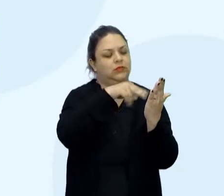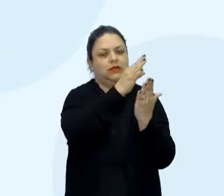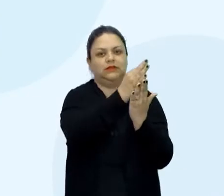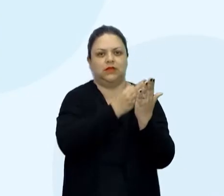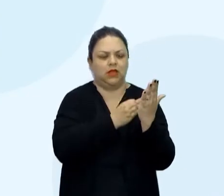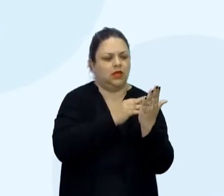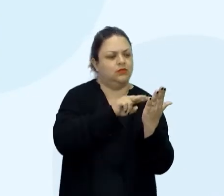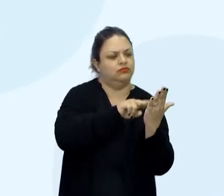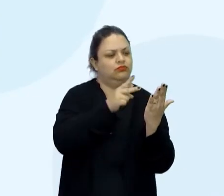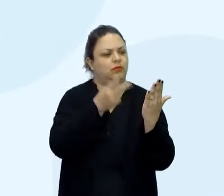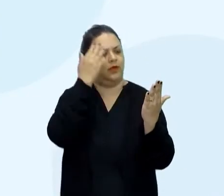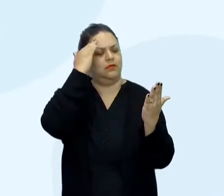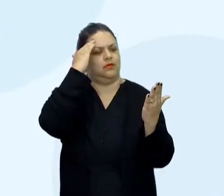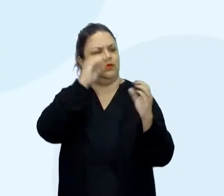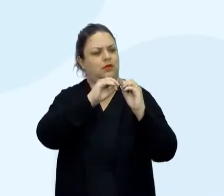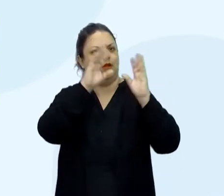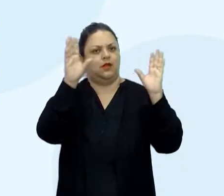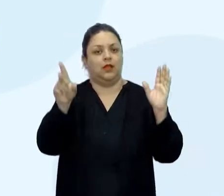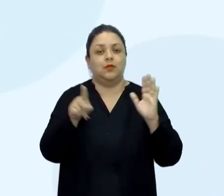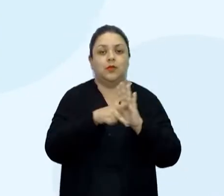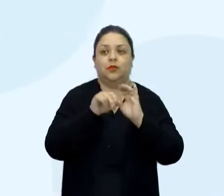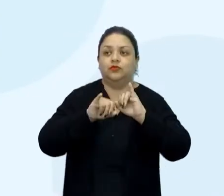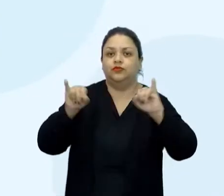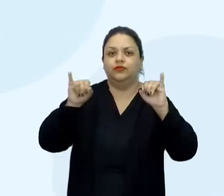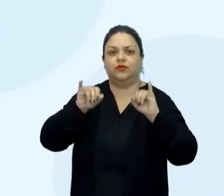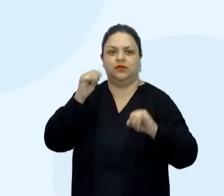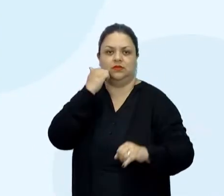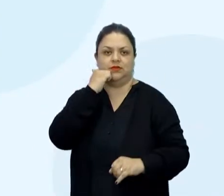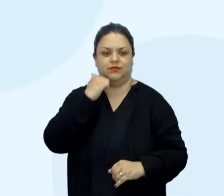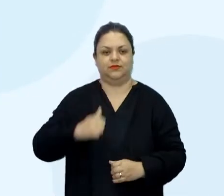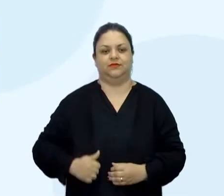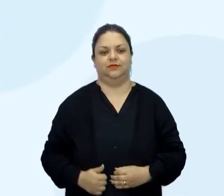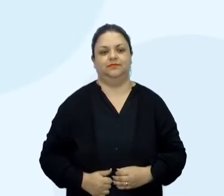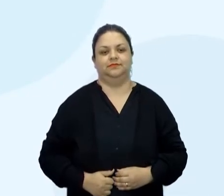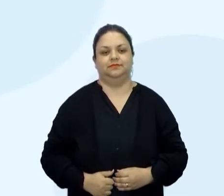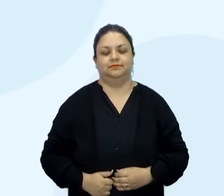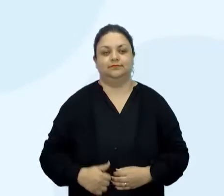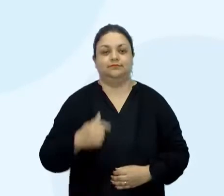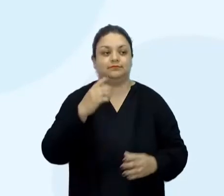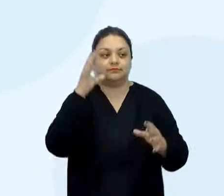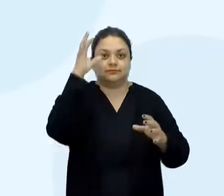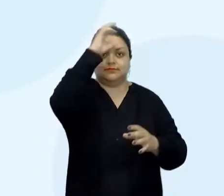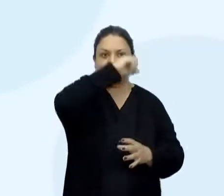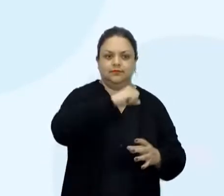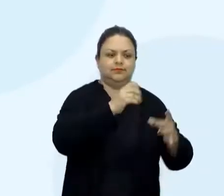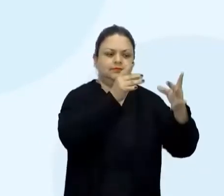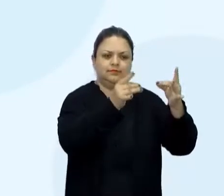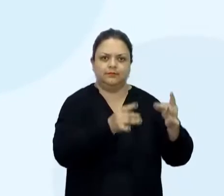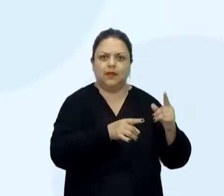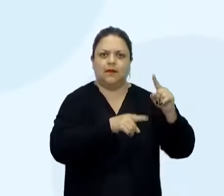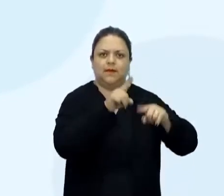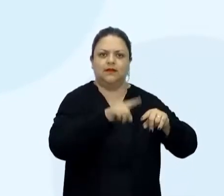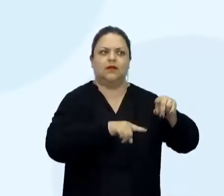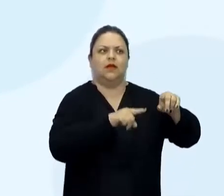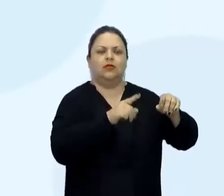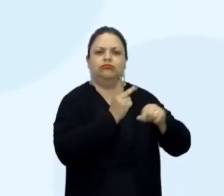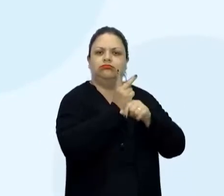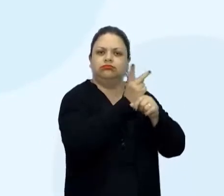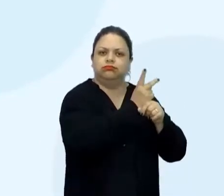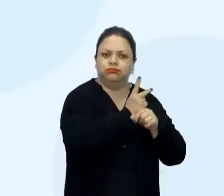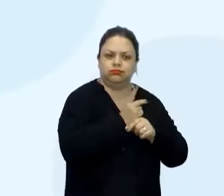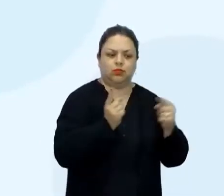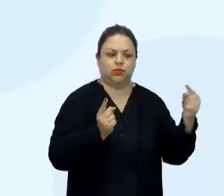científica. A gente vai analisar também as propriedades dos materiais, tá? Vamos falar um pouquinho aí, ó,